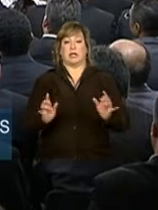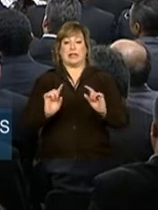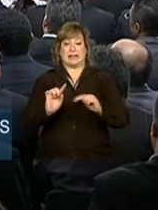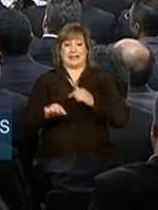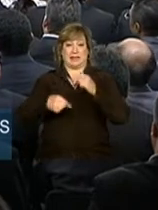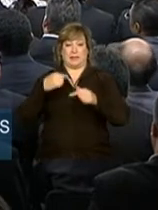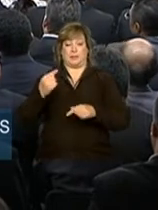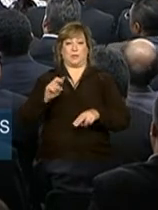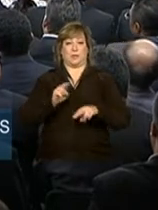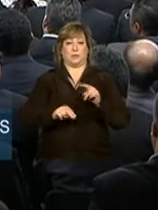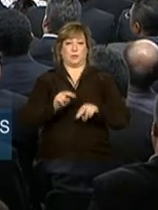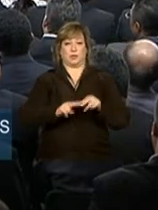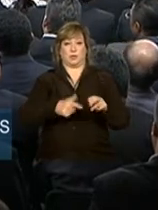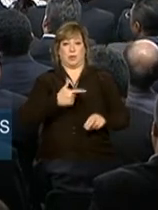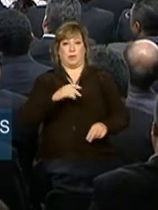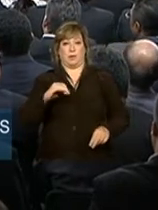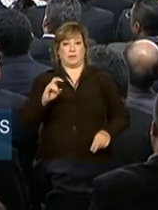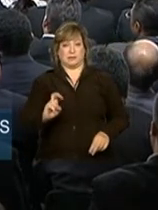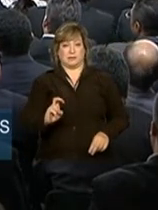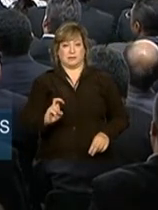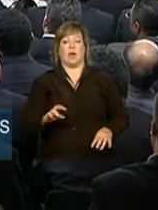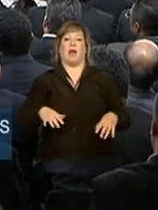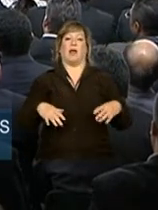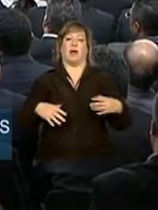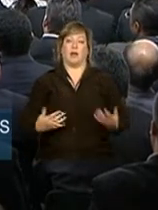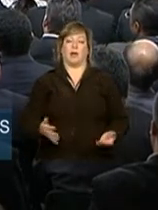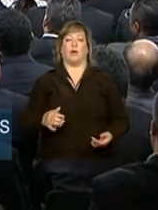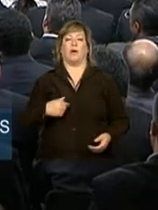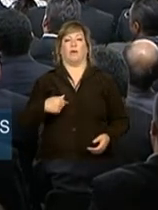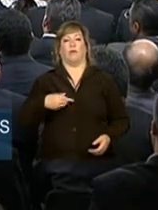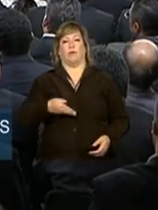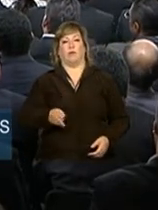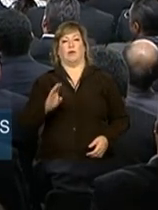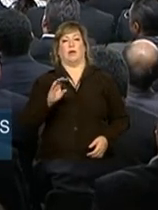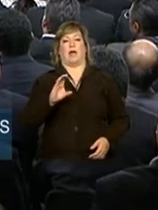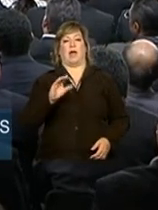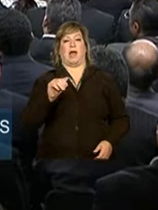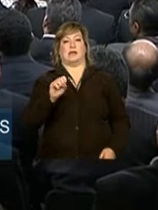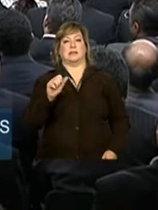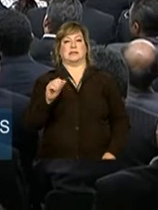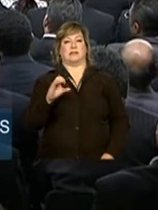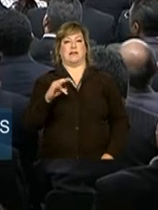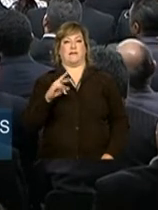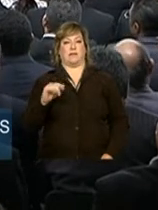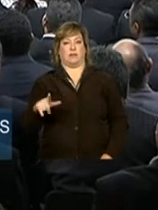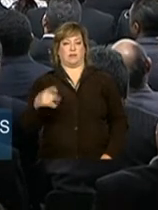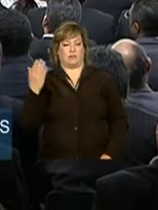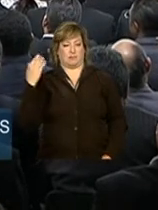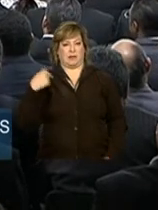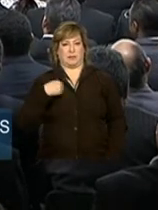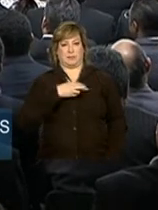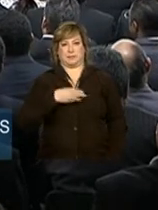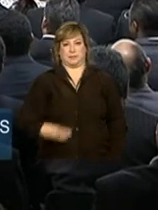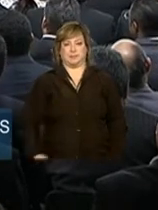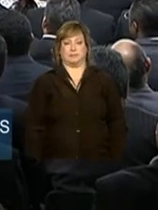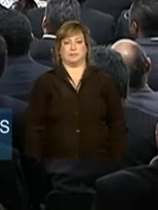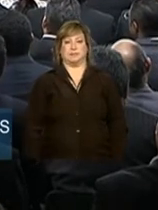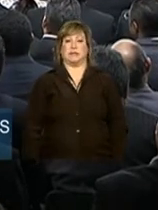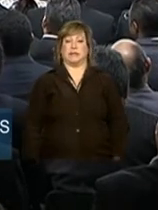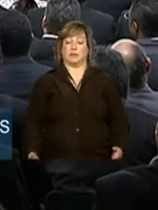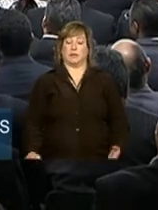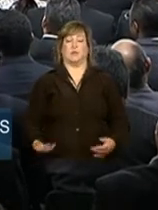junho de 2005, que foi quando eu fui para a Casa Civil, da Presidência da República. Pois é,